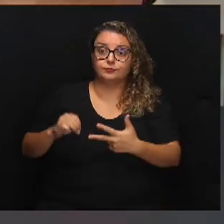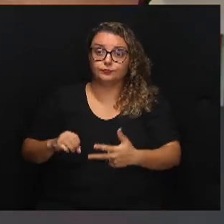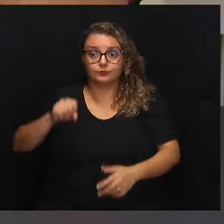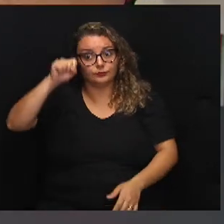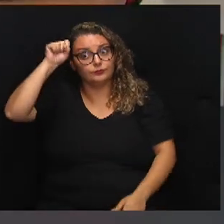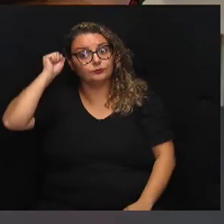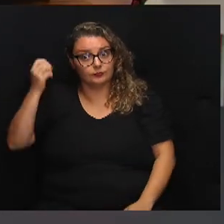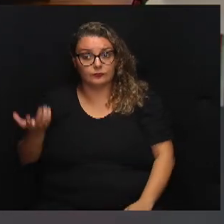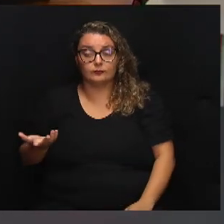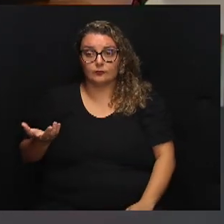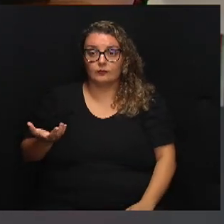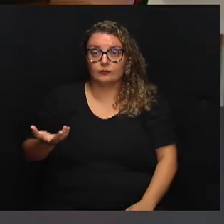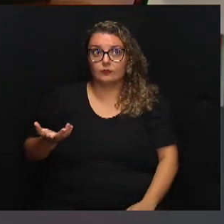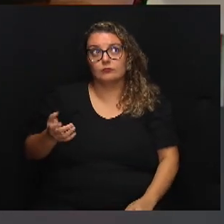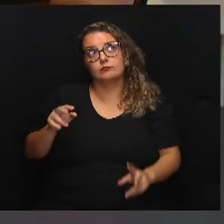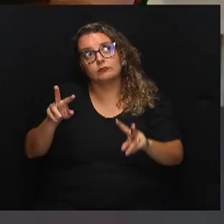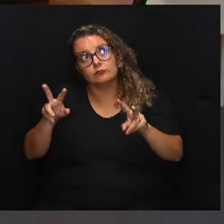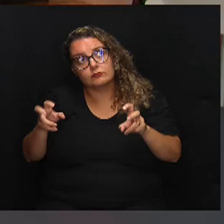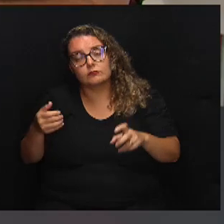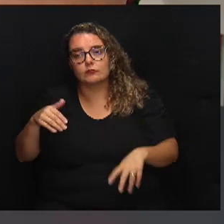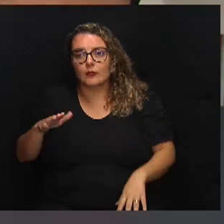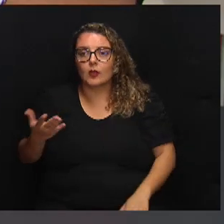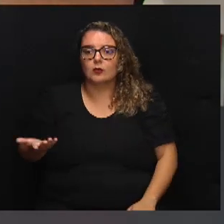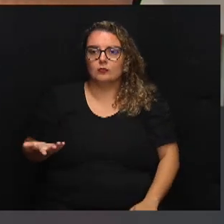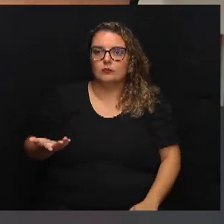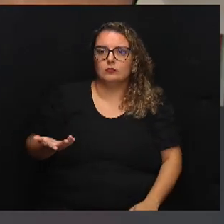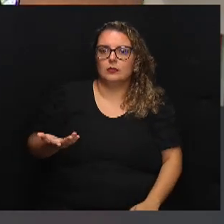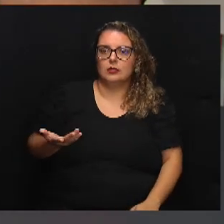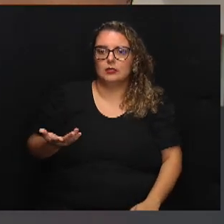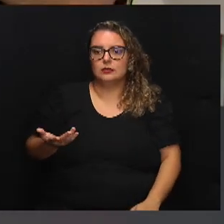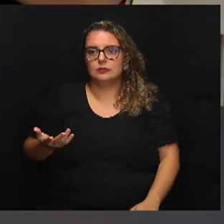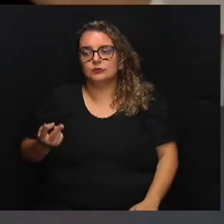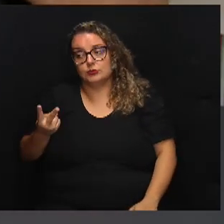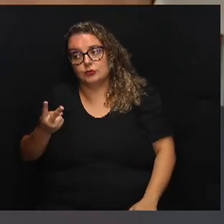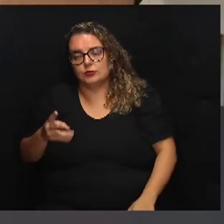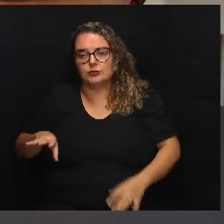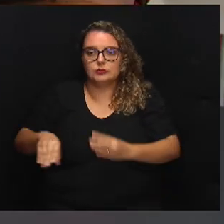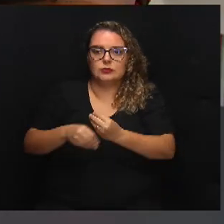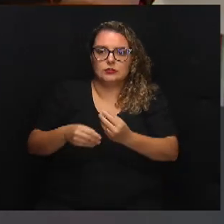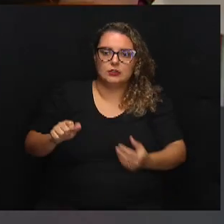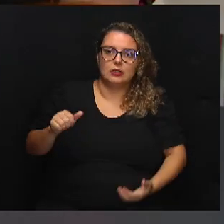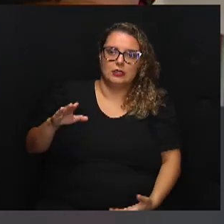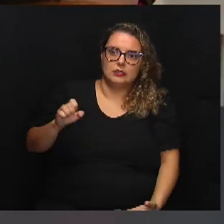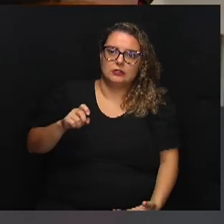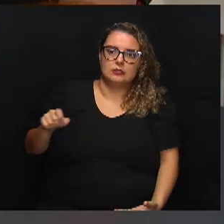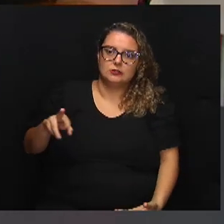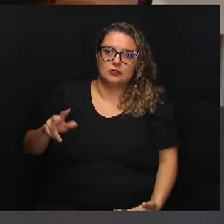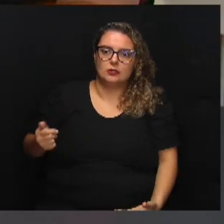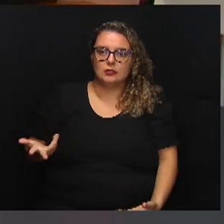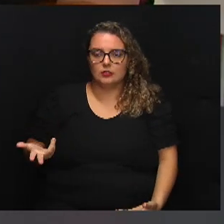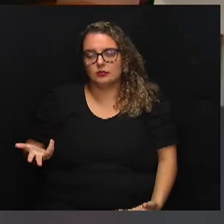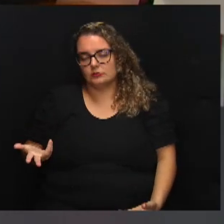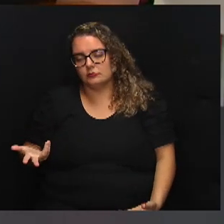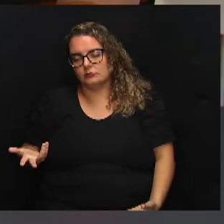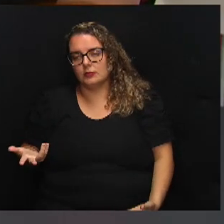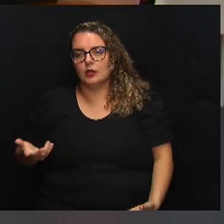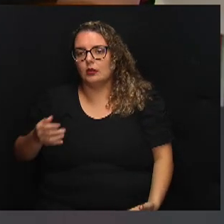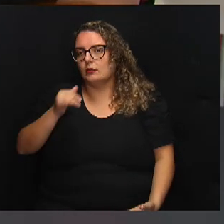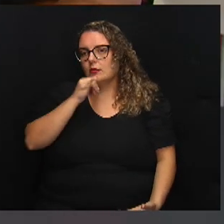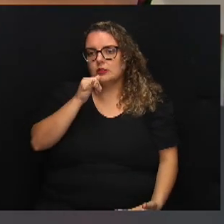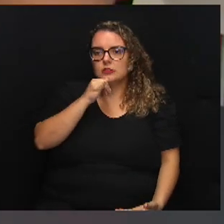são apenas aí, digamos, mais dois desses acessórios ou mais duas dessas circunstâncias. É claro, um